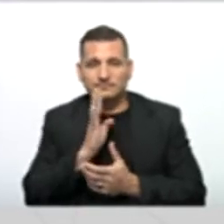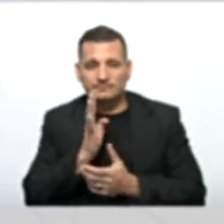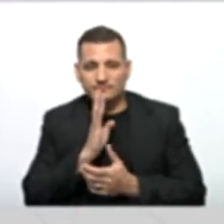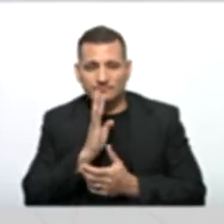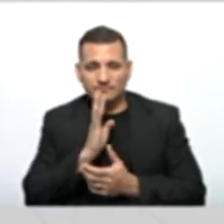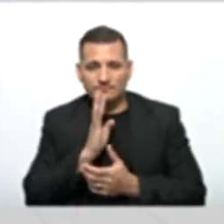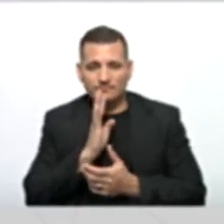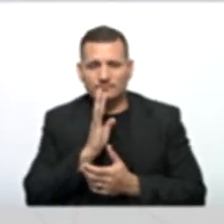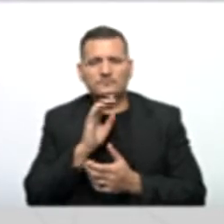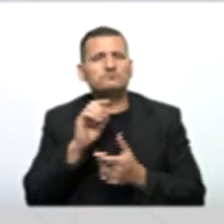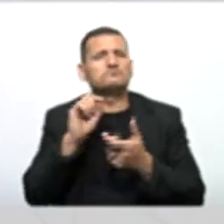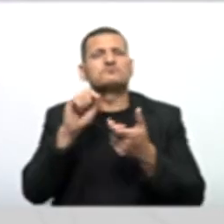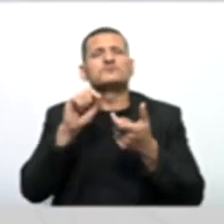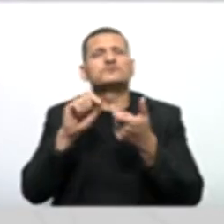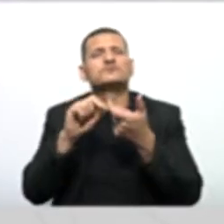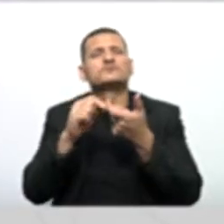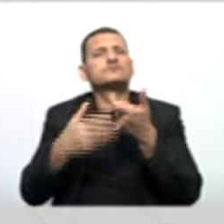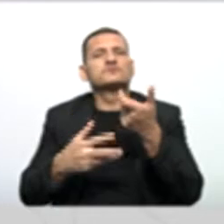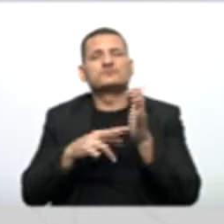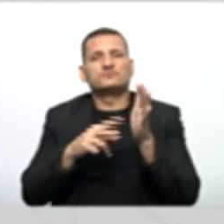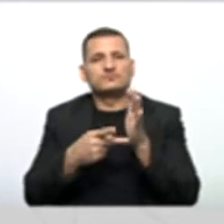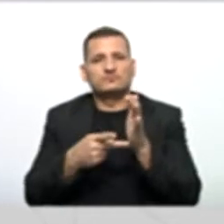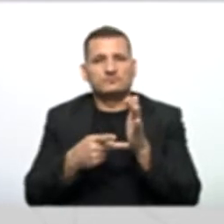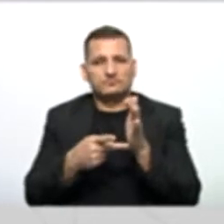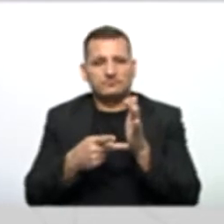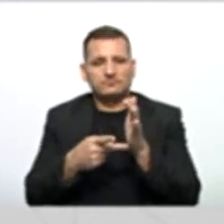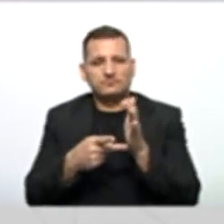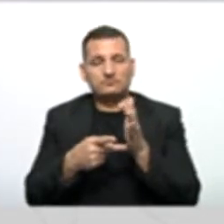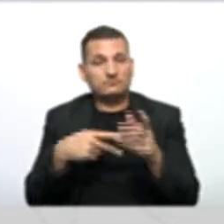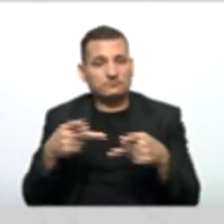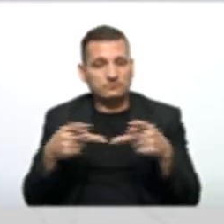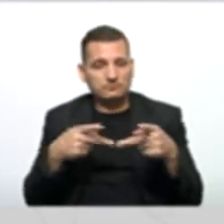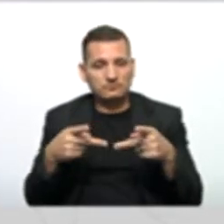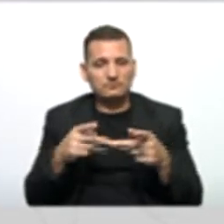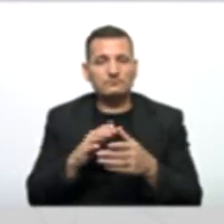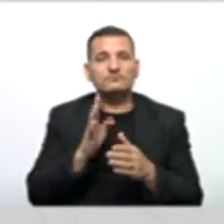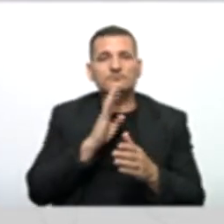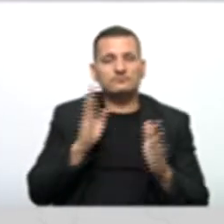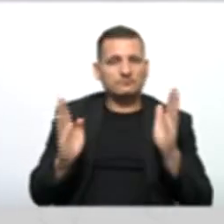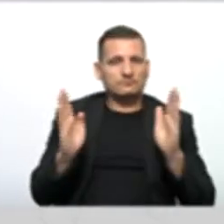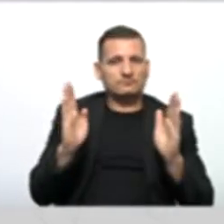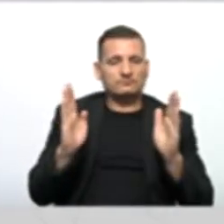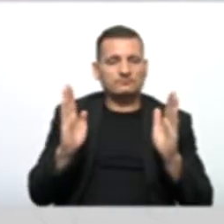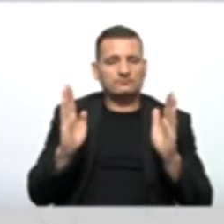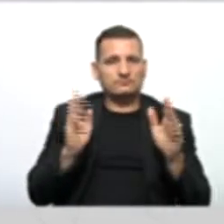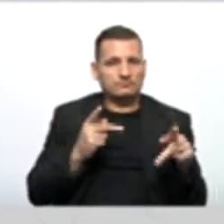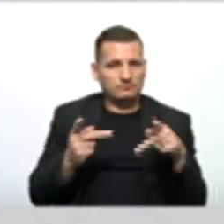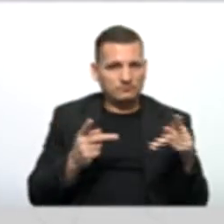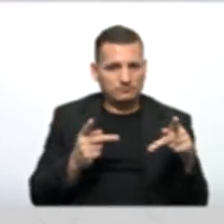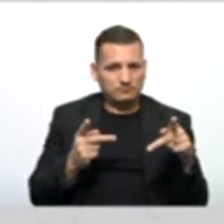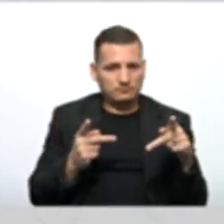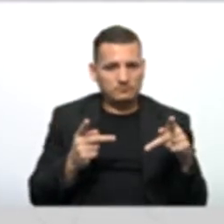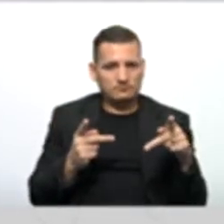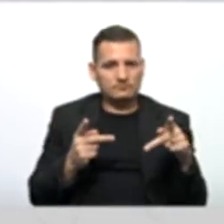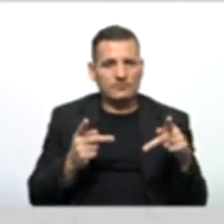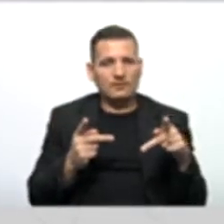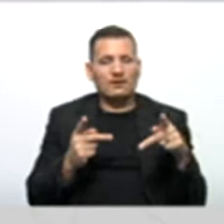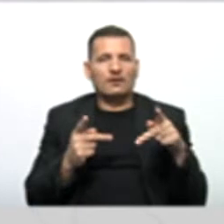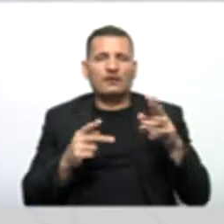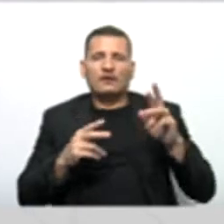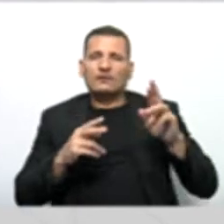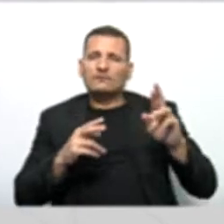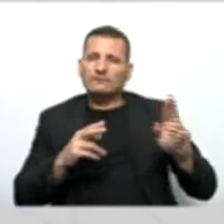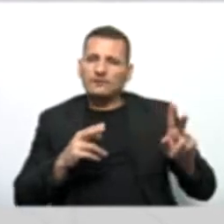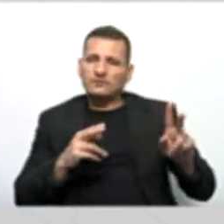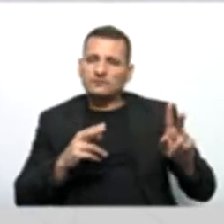a definição de projetos, reconhecer o ciclo de vida de projetos, diferenciar o ciclo